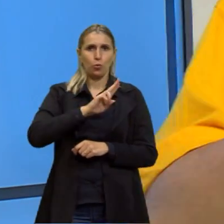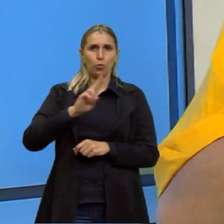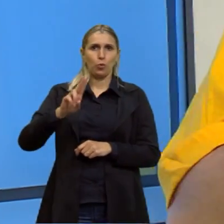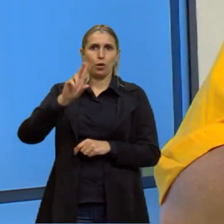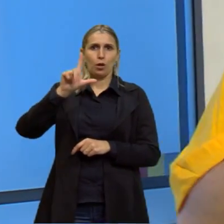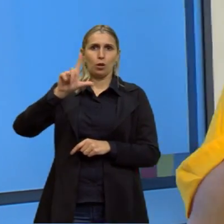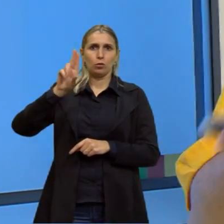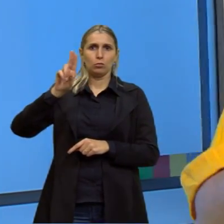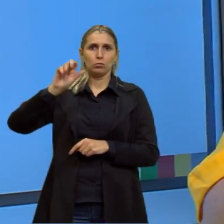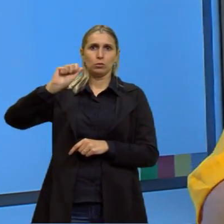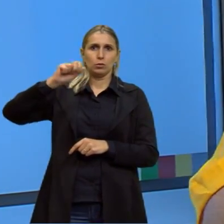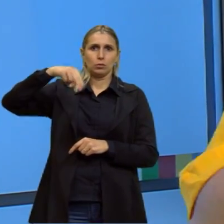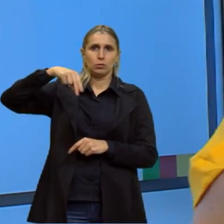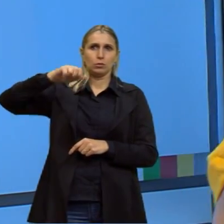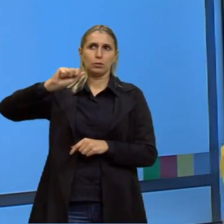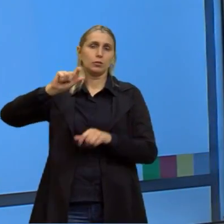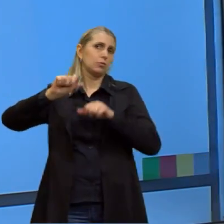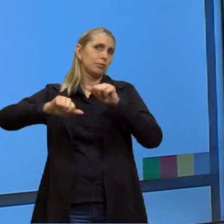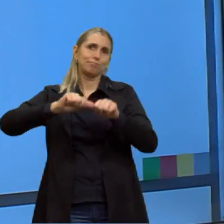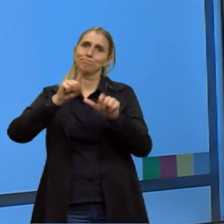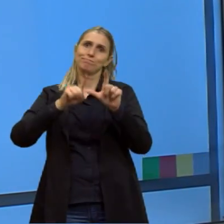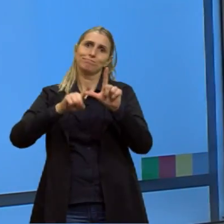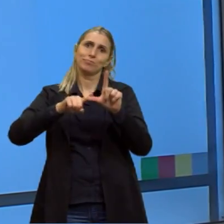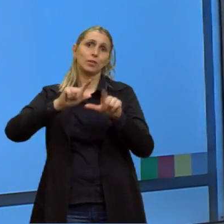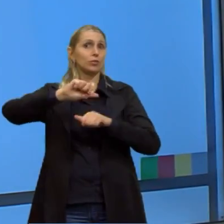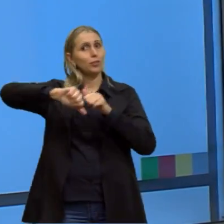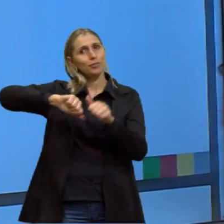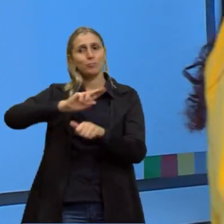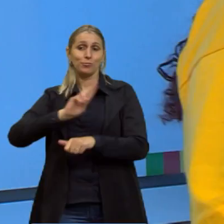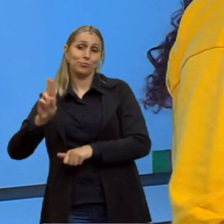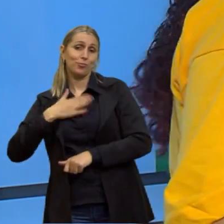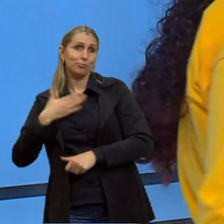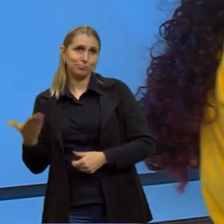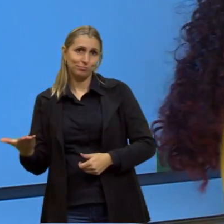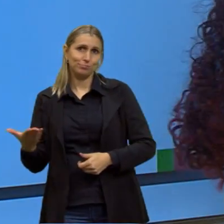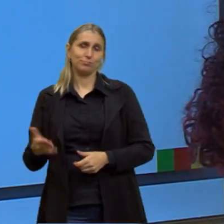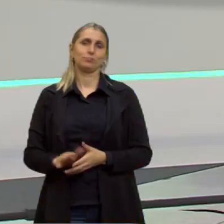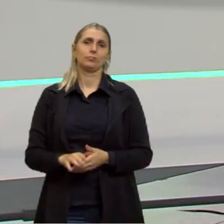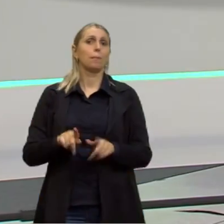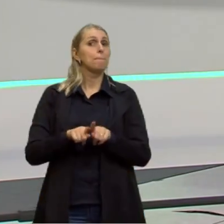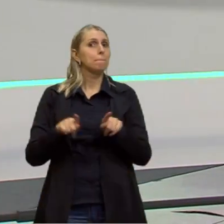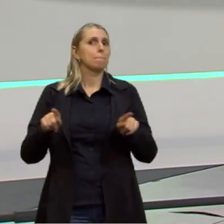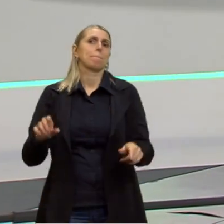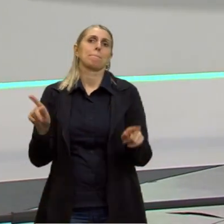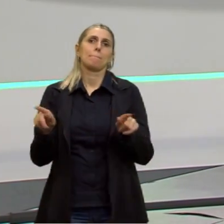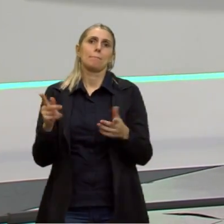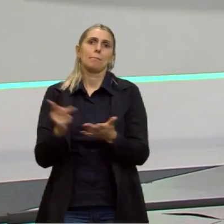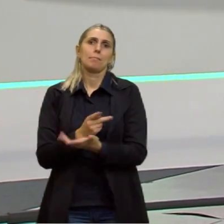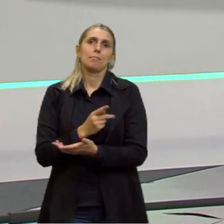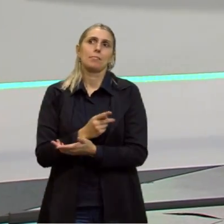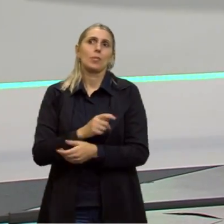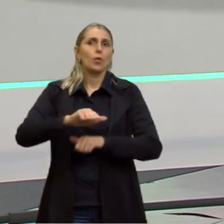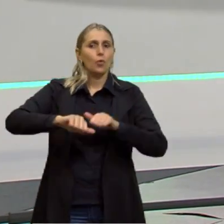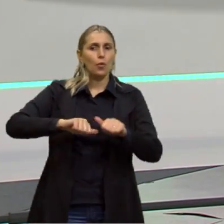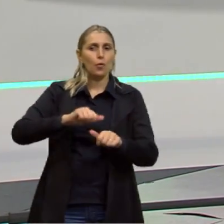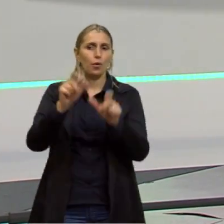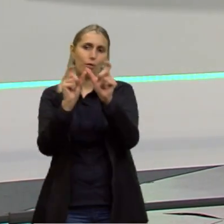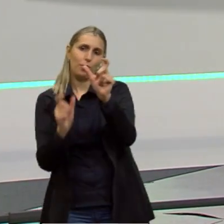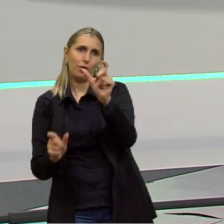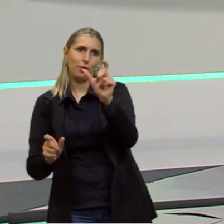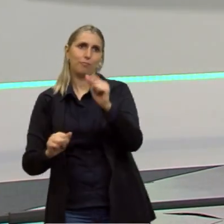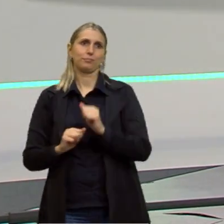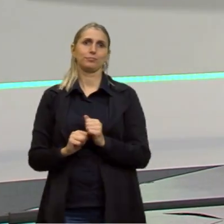te trocar se uma letra não seria o volume meu nome seria outro tá mas isso também pode acontecer não só com essa troca de